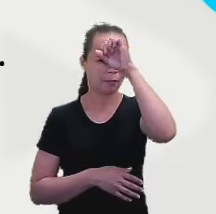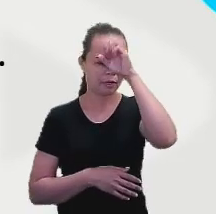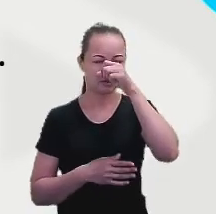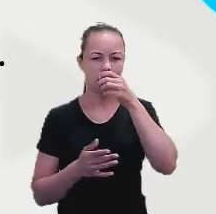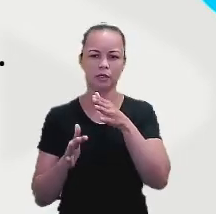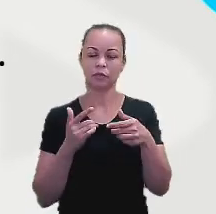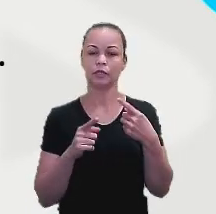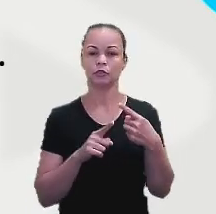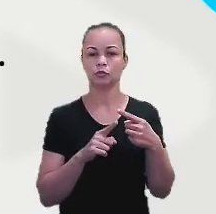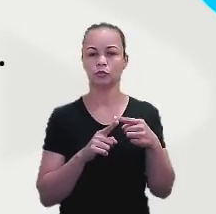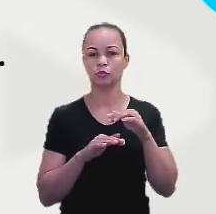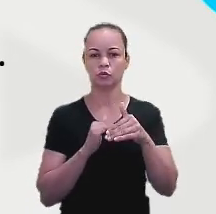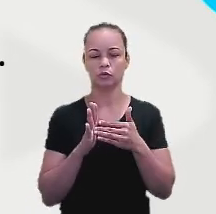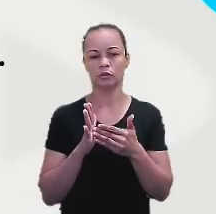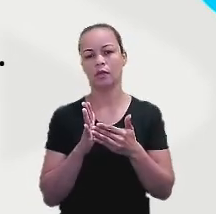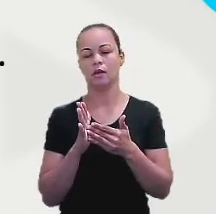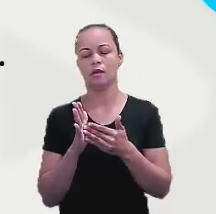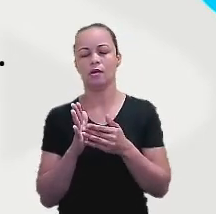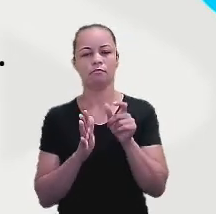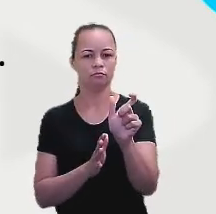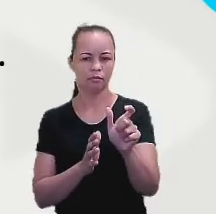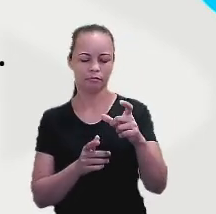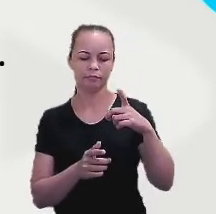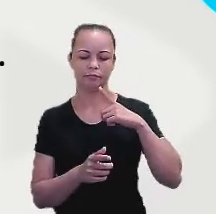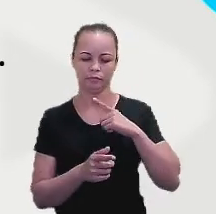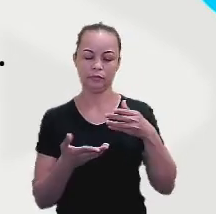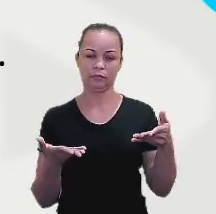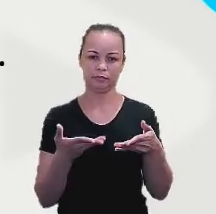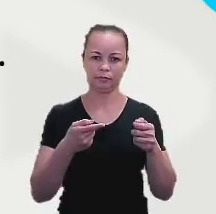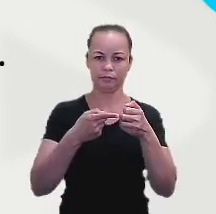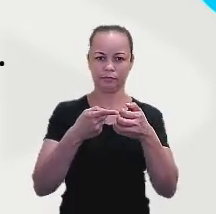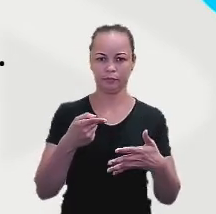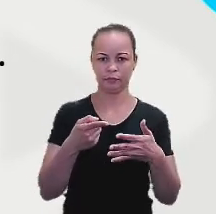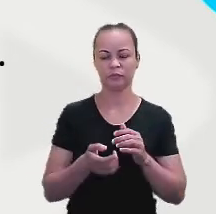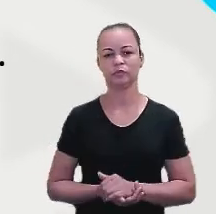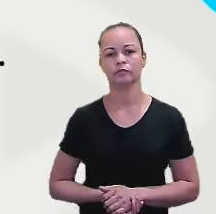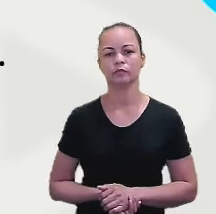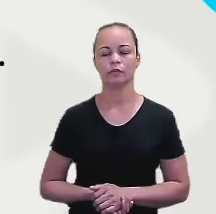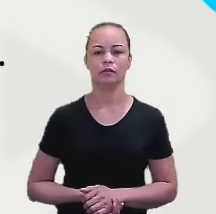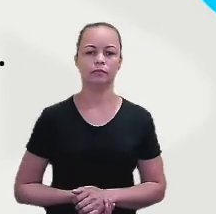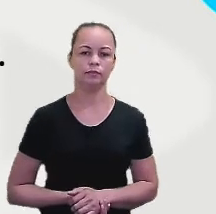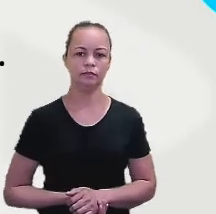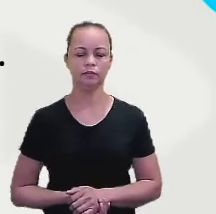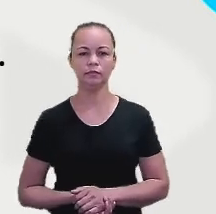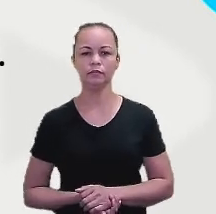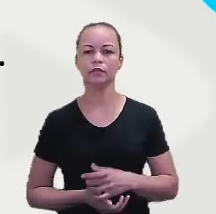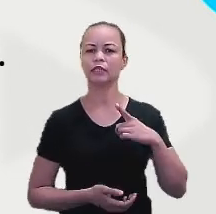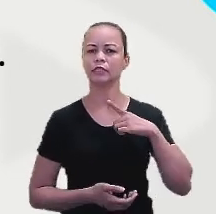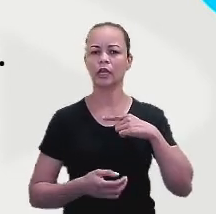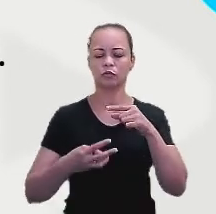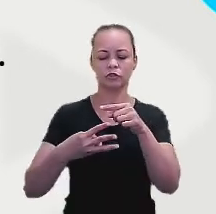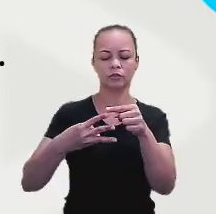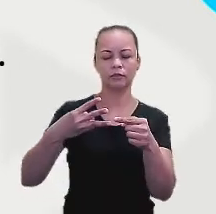palavra tem, só que agora a gente vai classificar, tá bom? Então, ó, temos aí